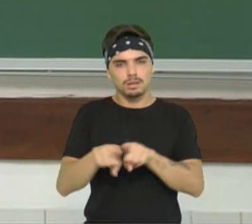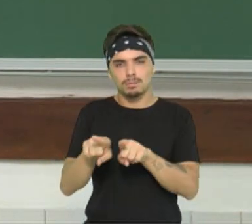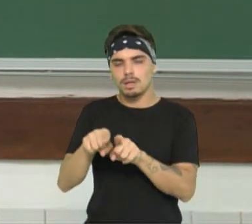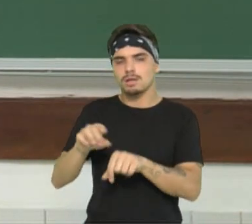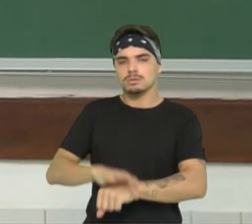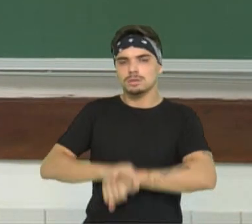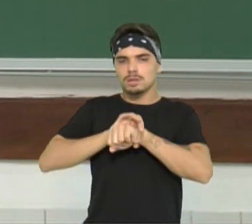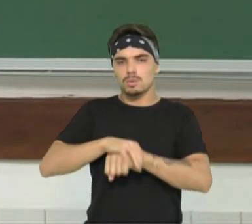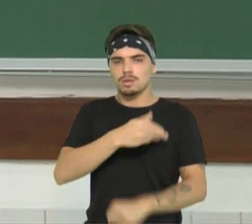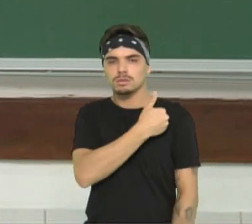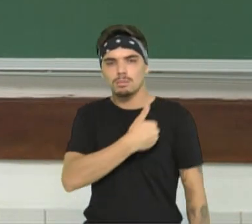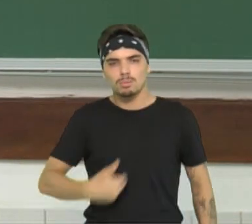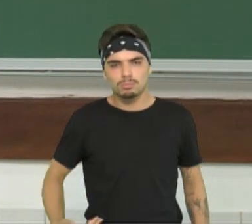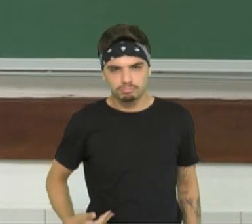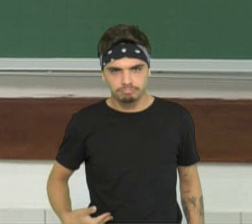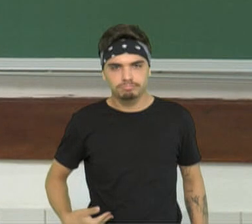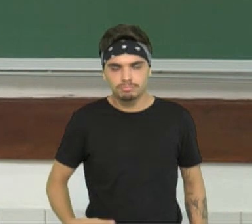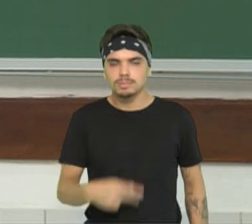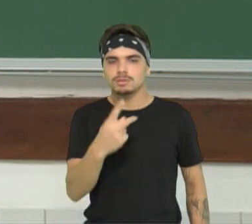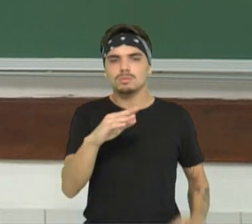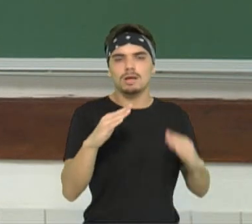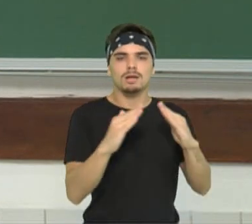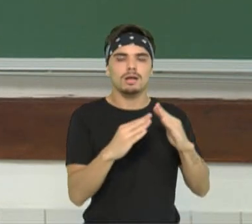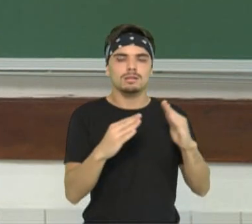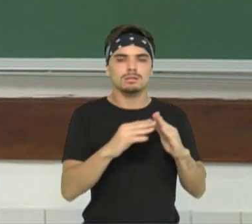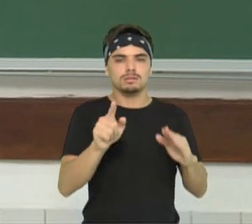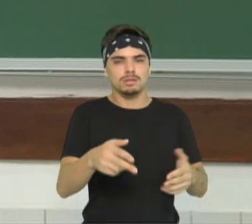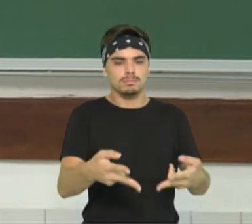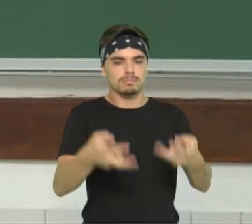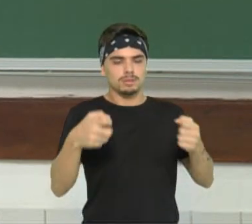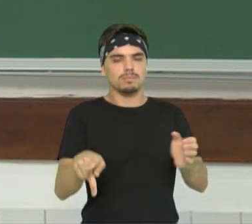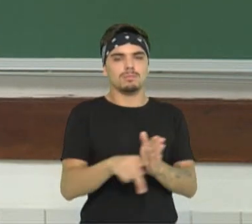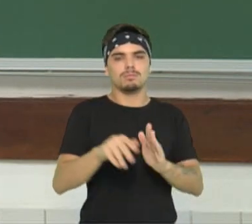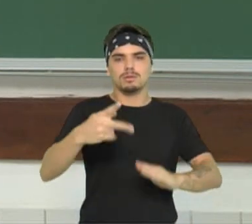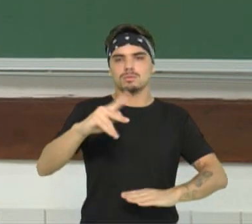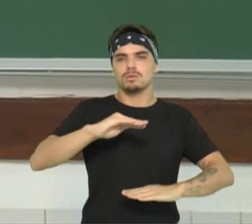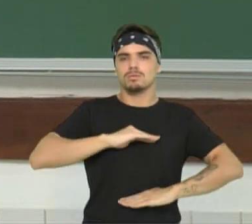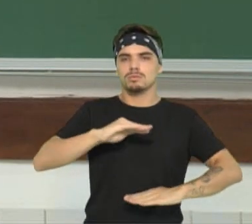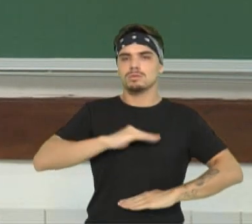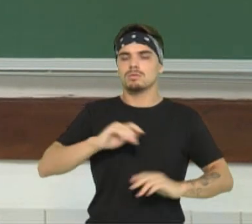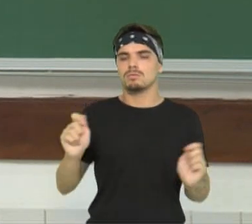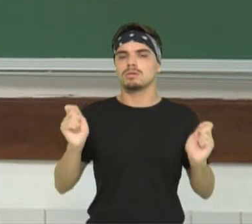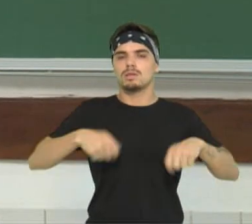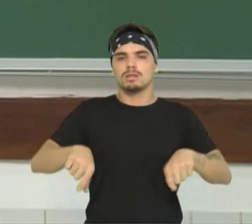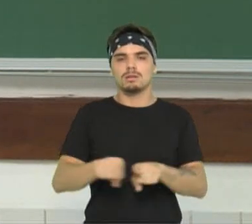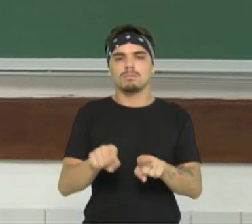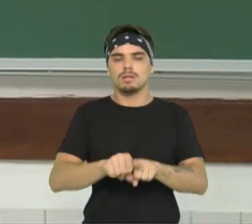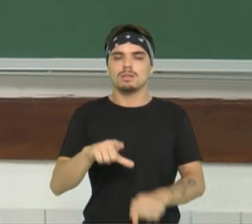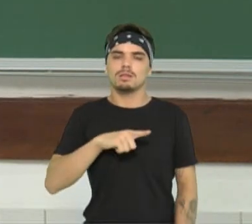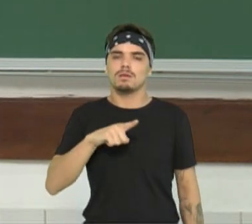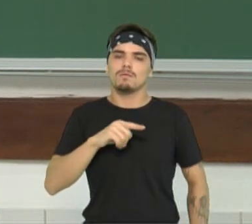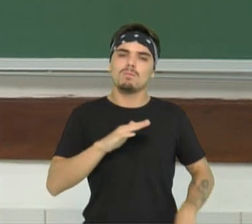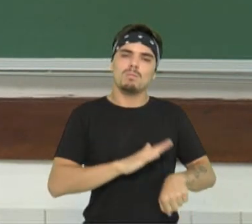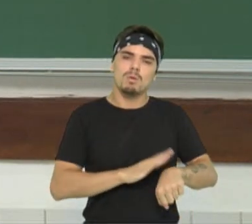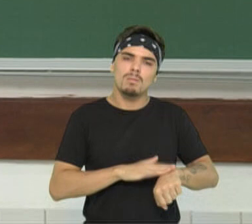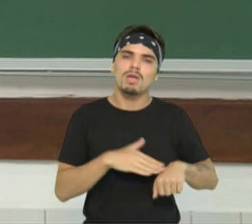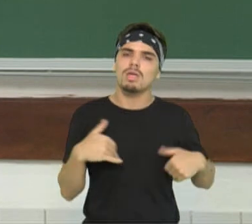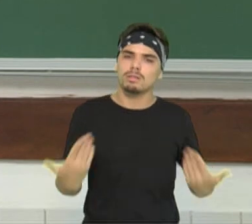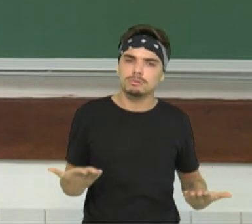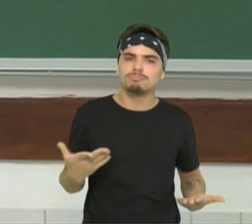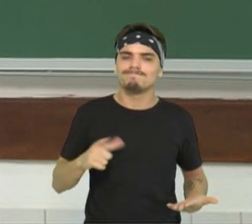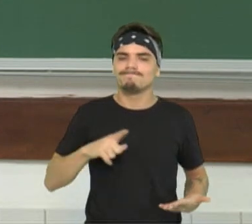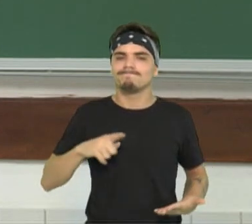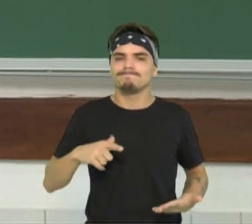segurança pública? Lá na sua casa, percebendo a sua condição, será que já houve algum momento de